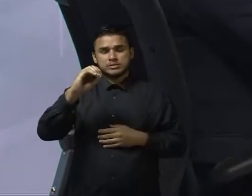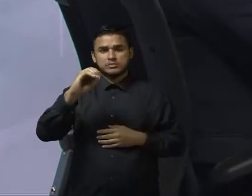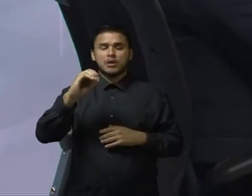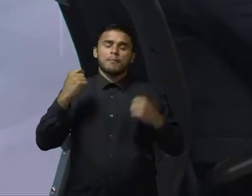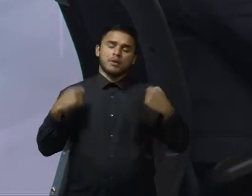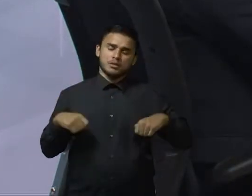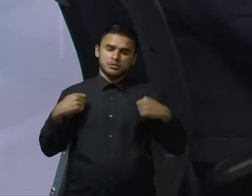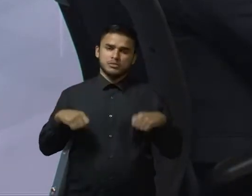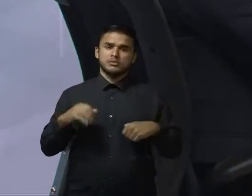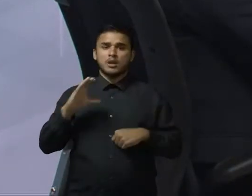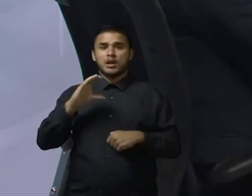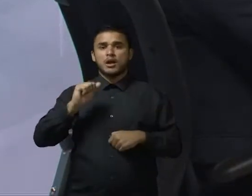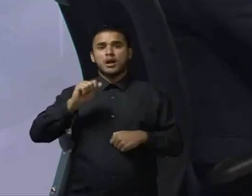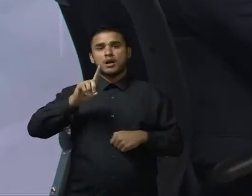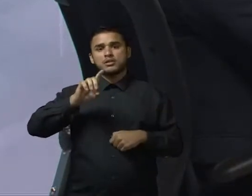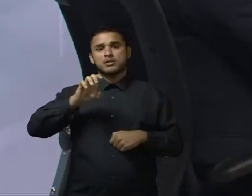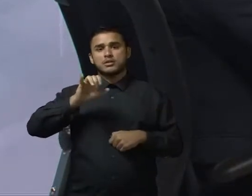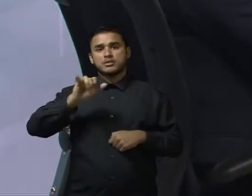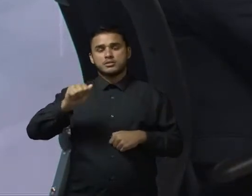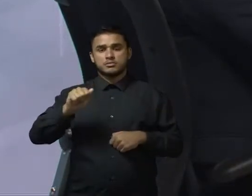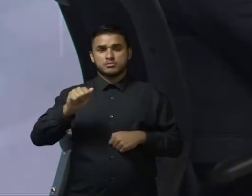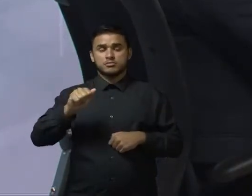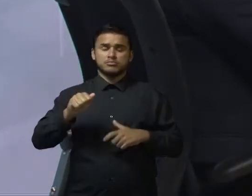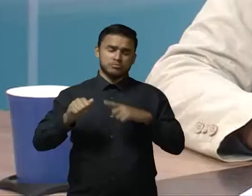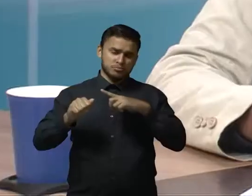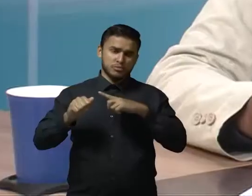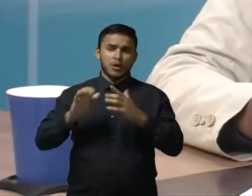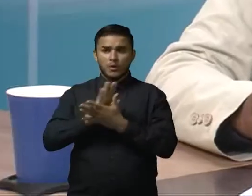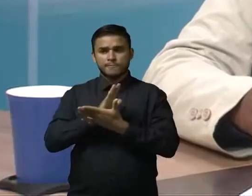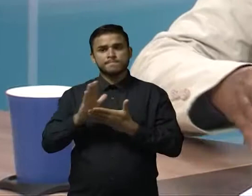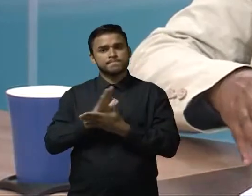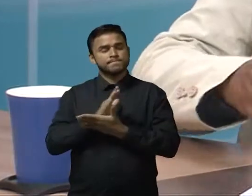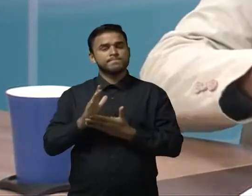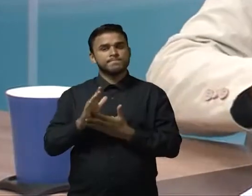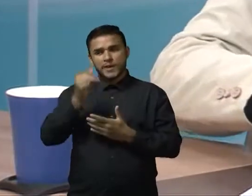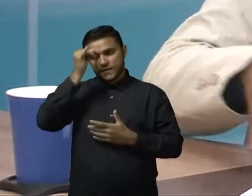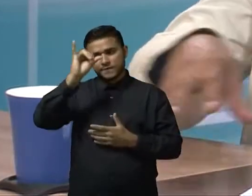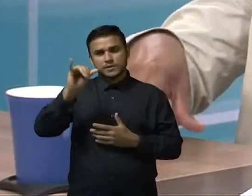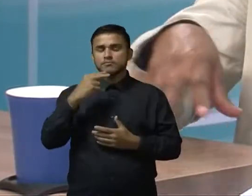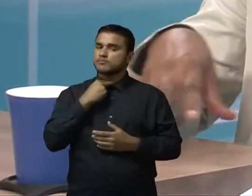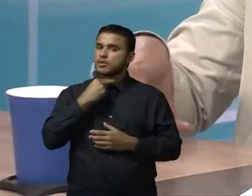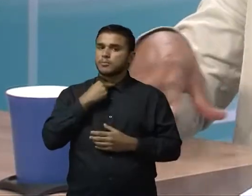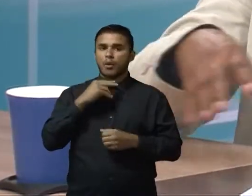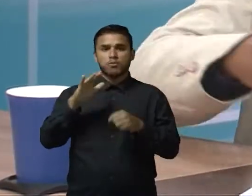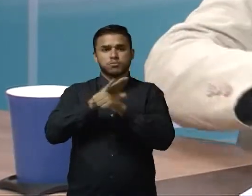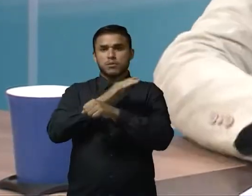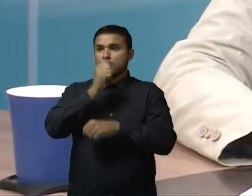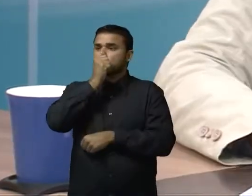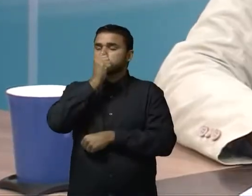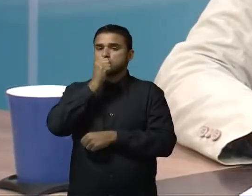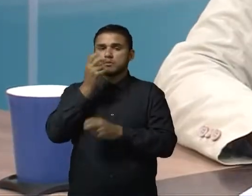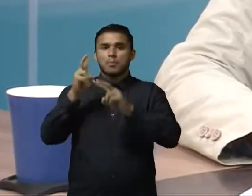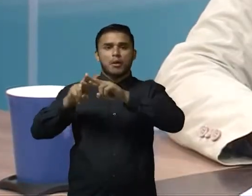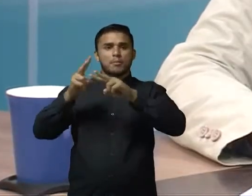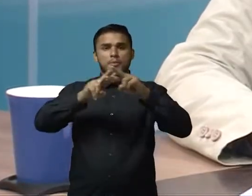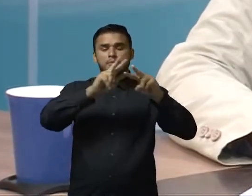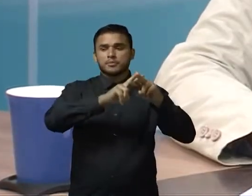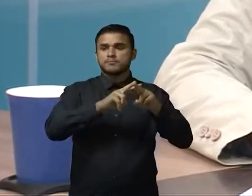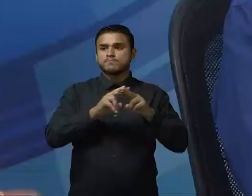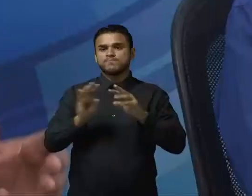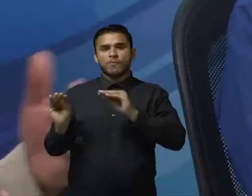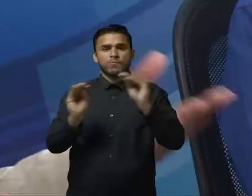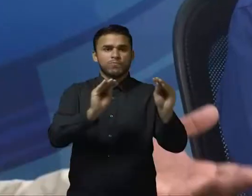gente está cessando operações de algumas e, como disse, nucleando em outras